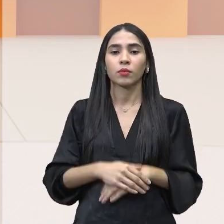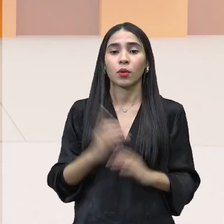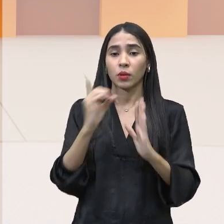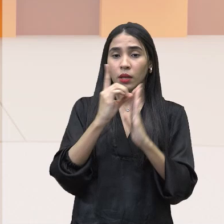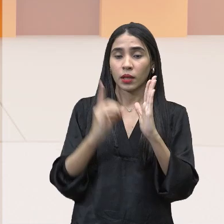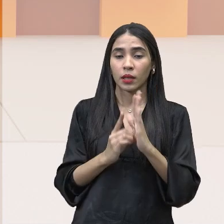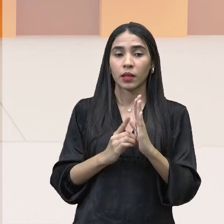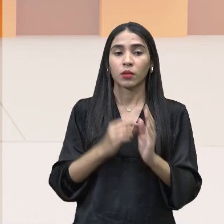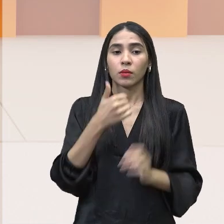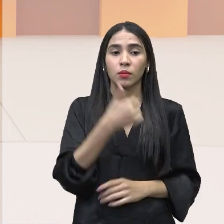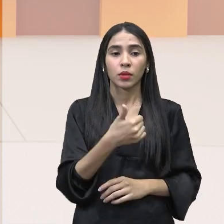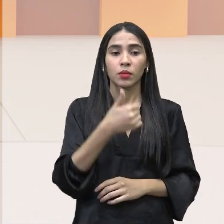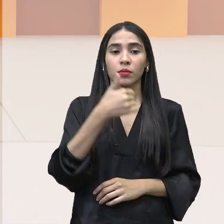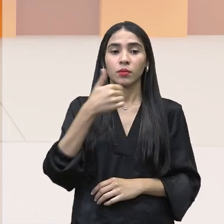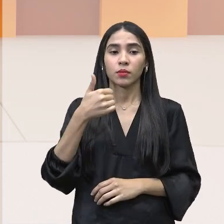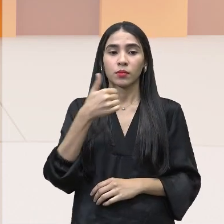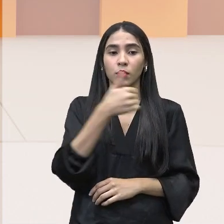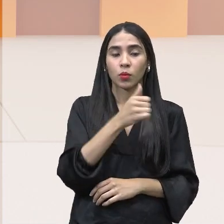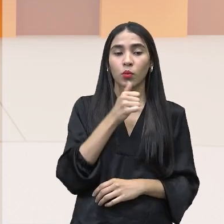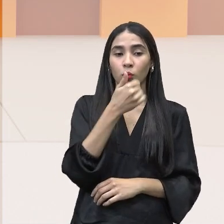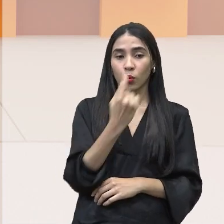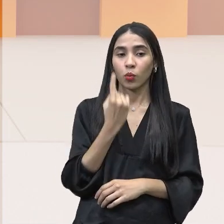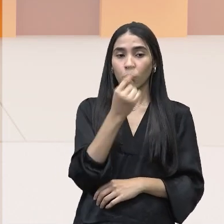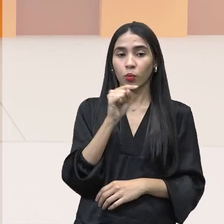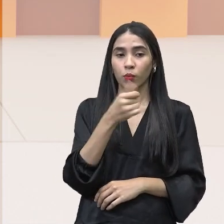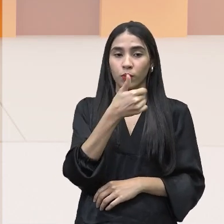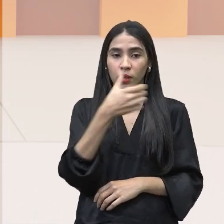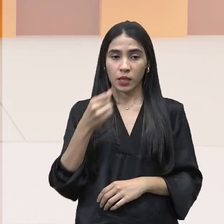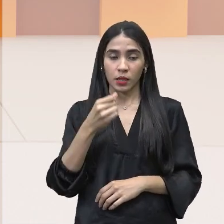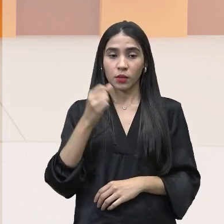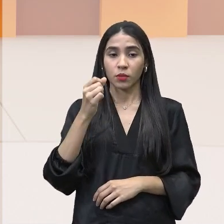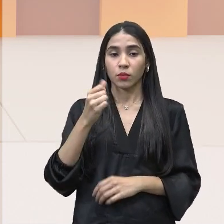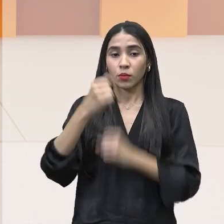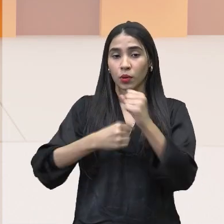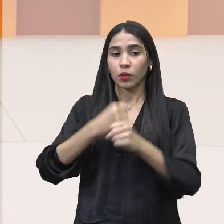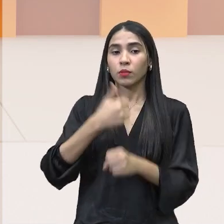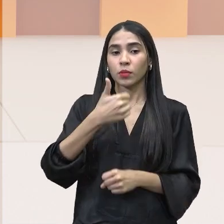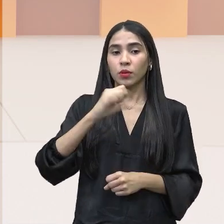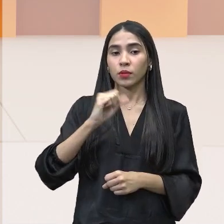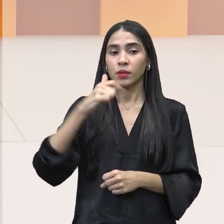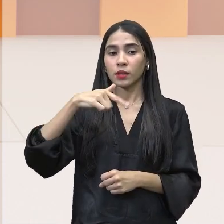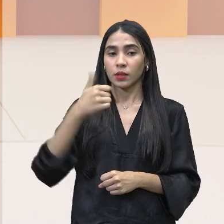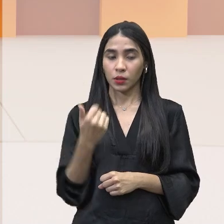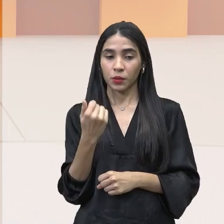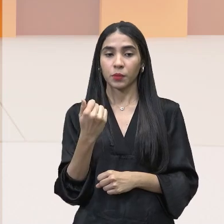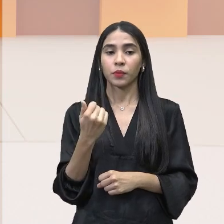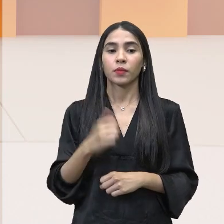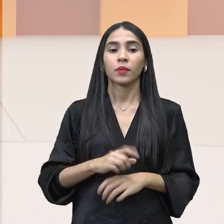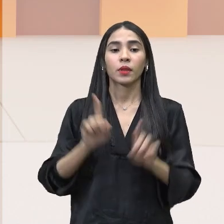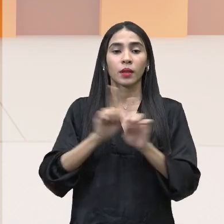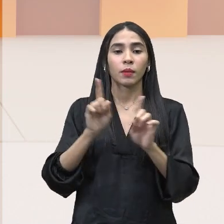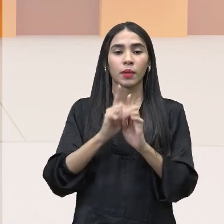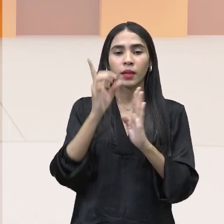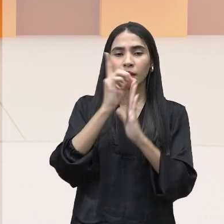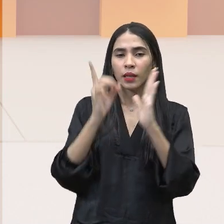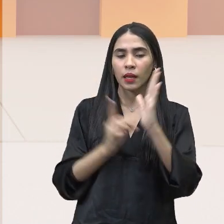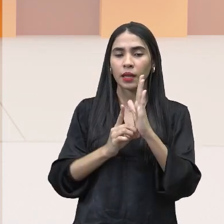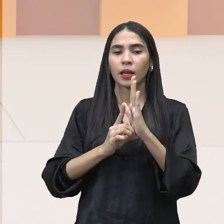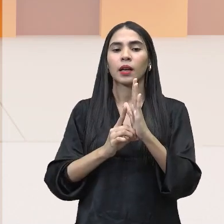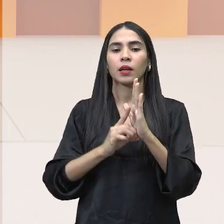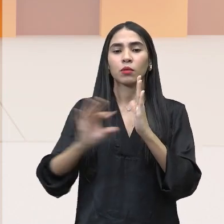Decreto 1664 de 1971. Este decreto federalizou